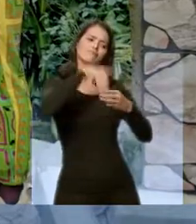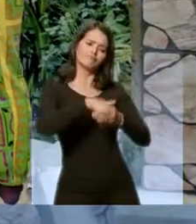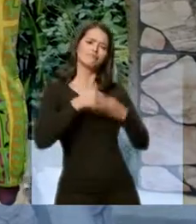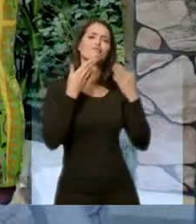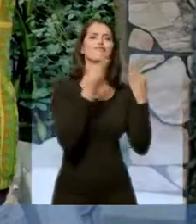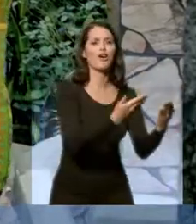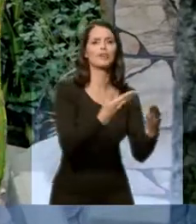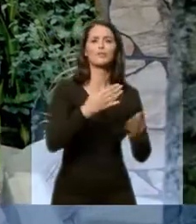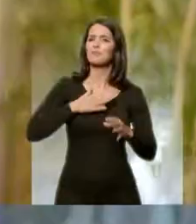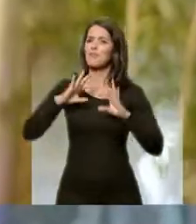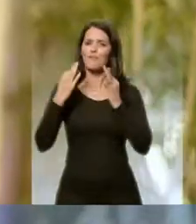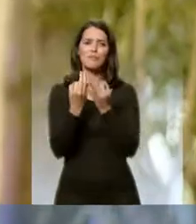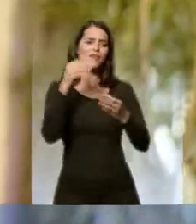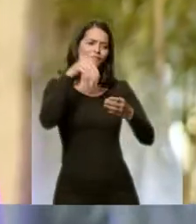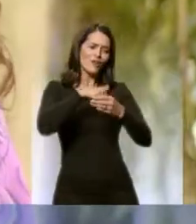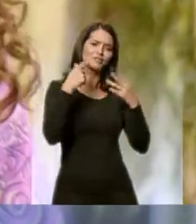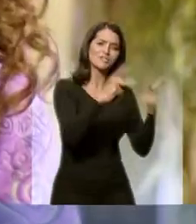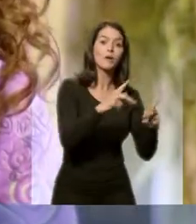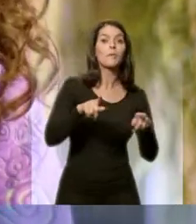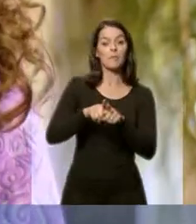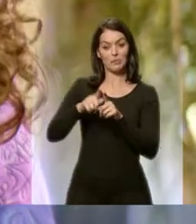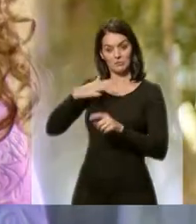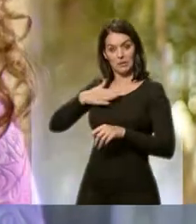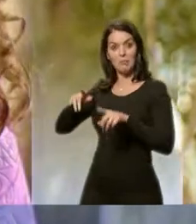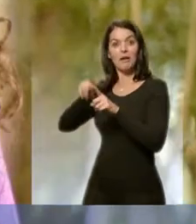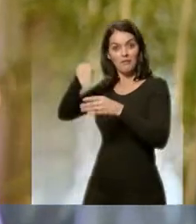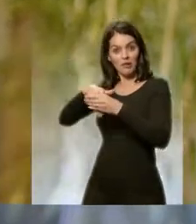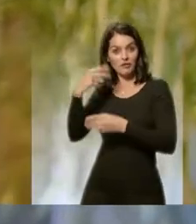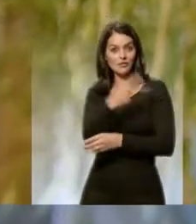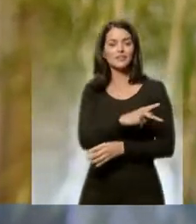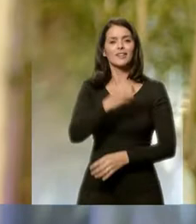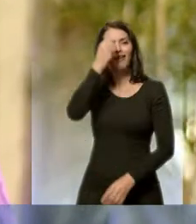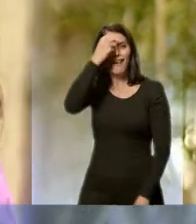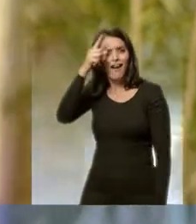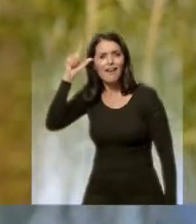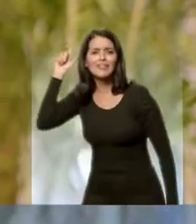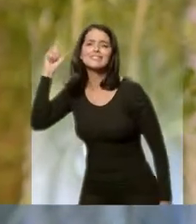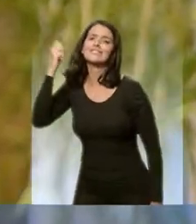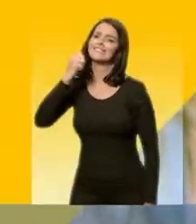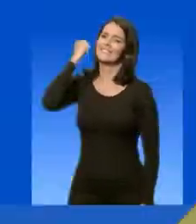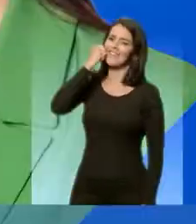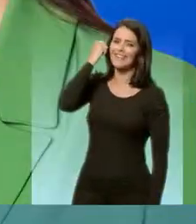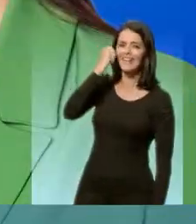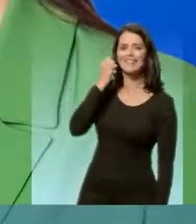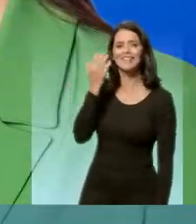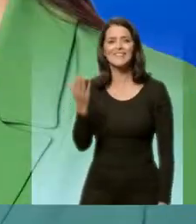Obrigada. E o meu também! Clarissa, nossa senadora.